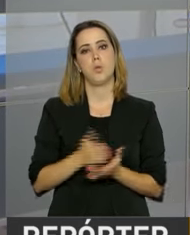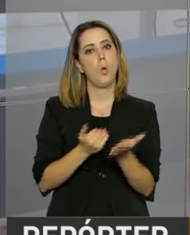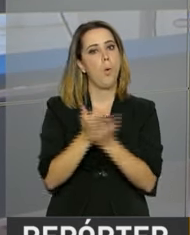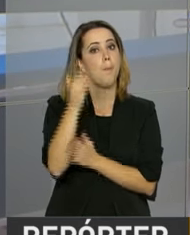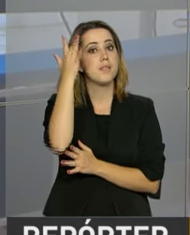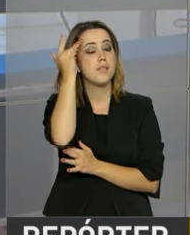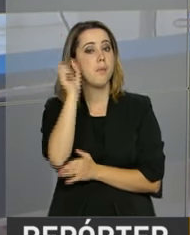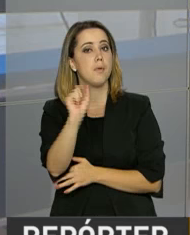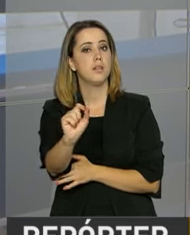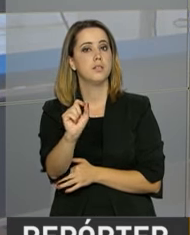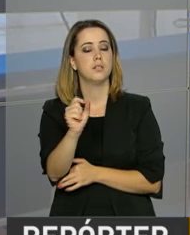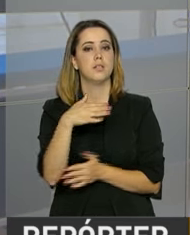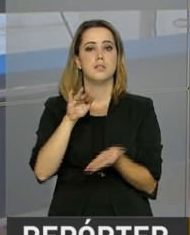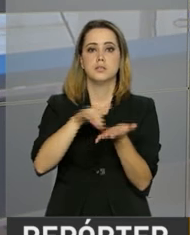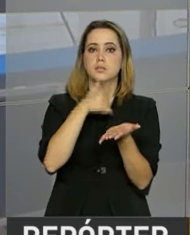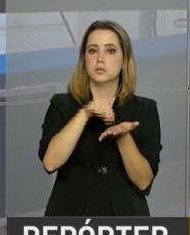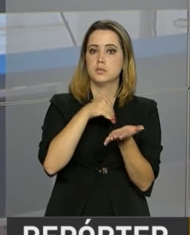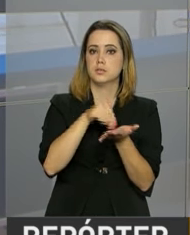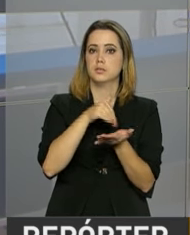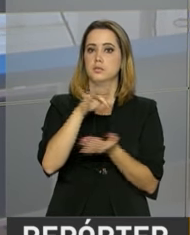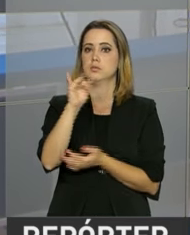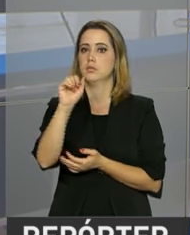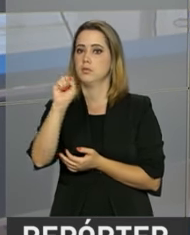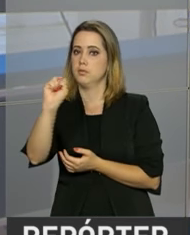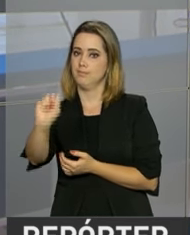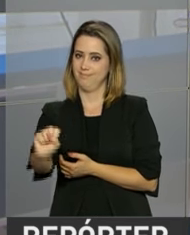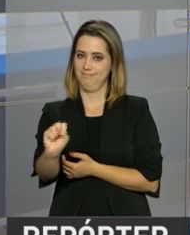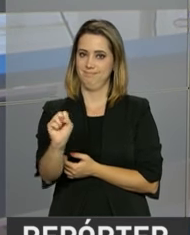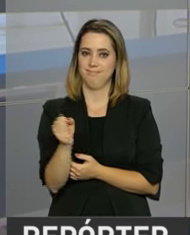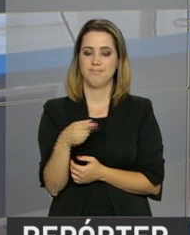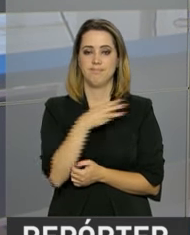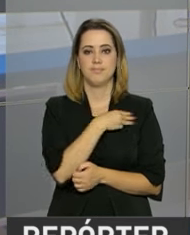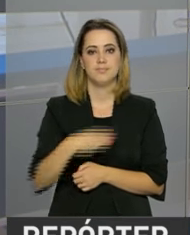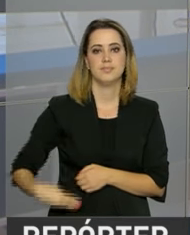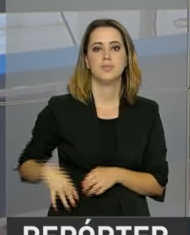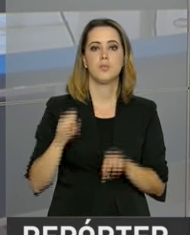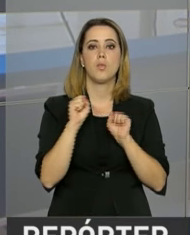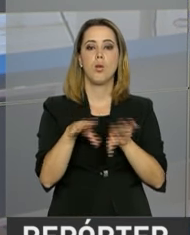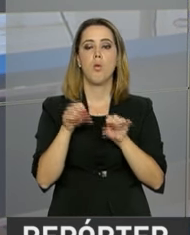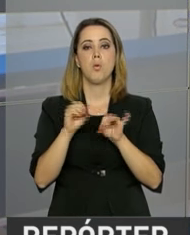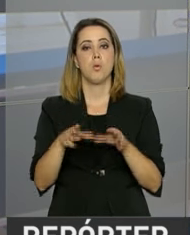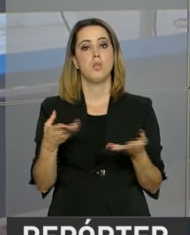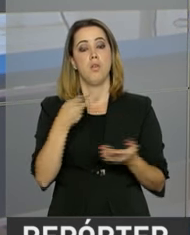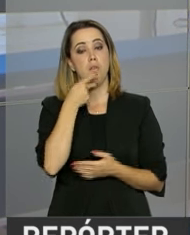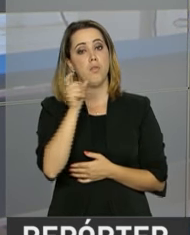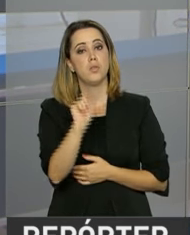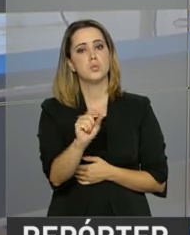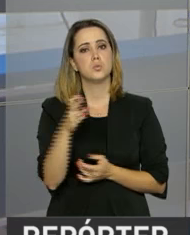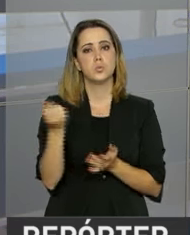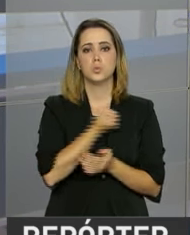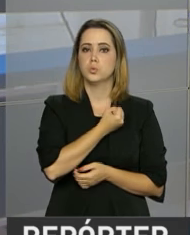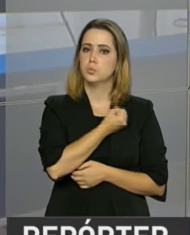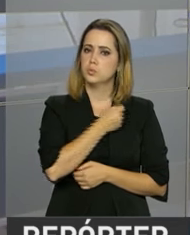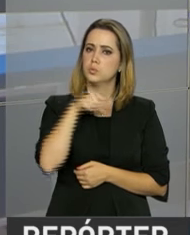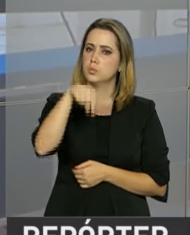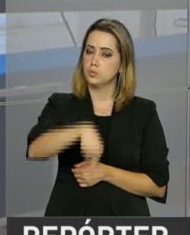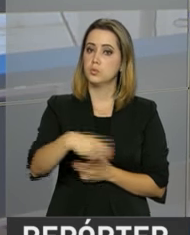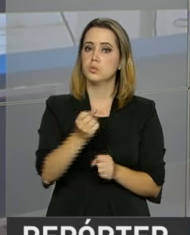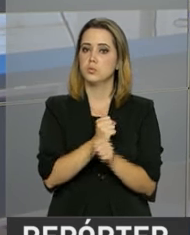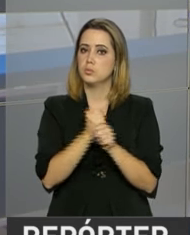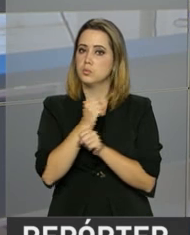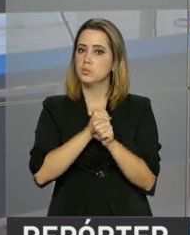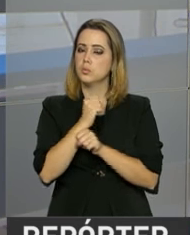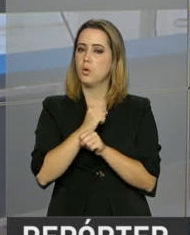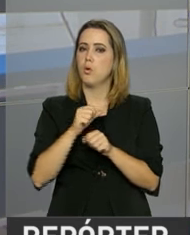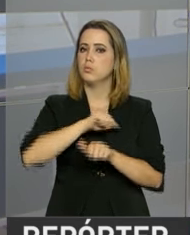as inscrições para o Fundo de Financiamento Estudantil, o FIES. O ministro da Educação, Mendonça Filho, falou sobre os números dessa